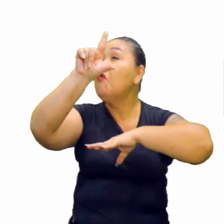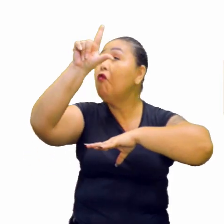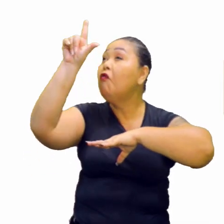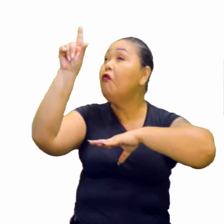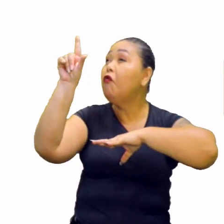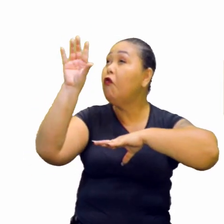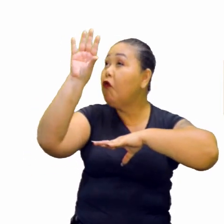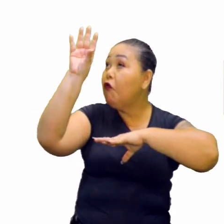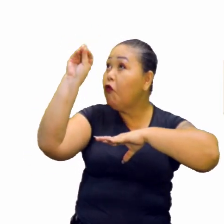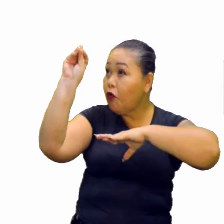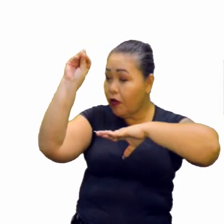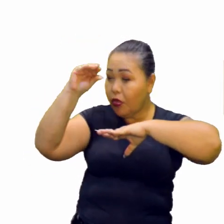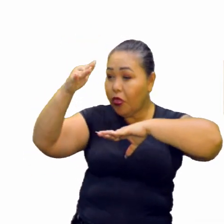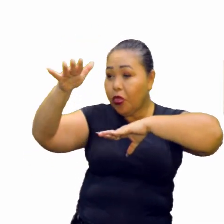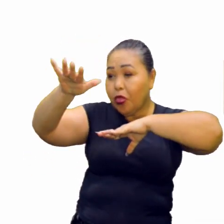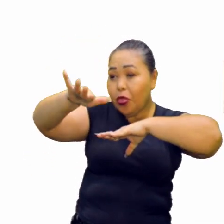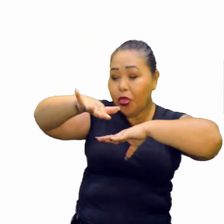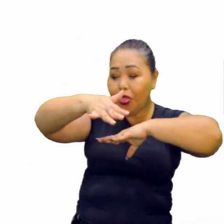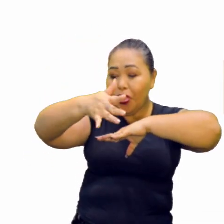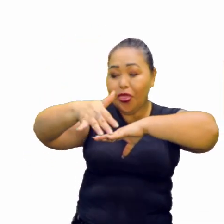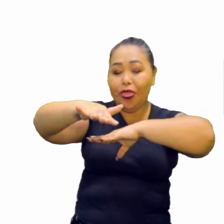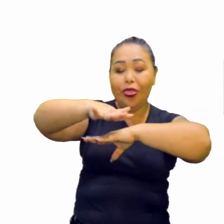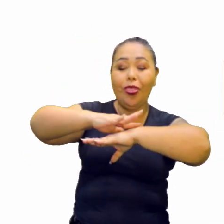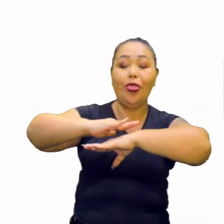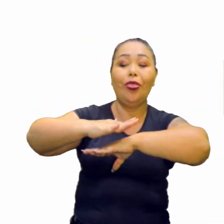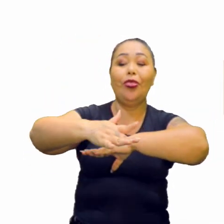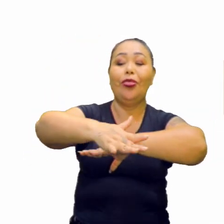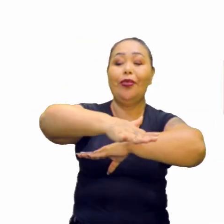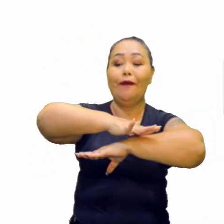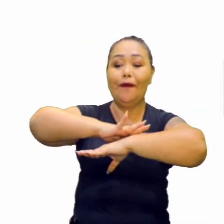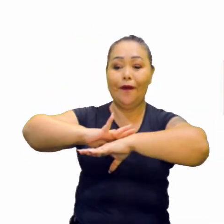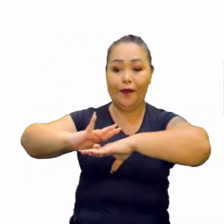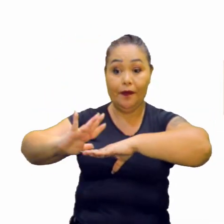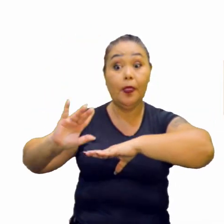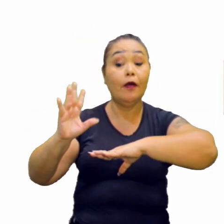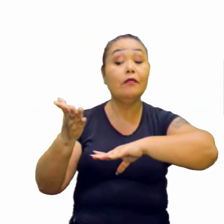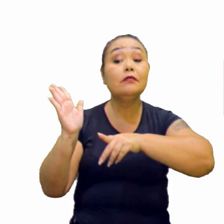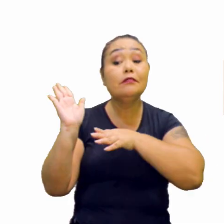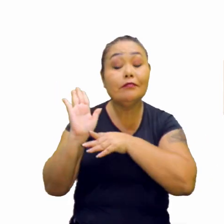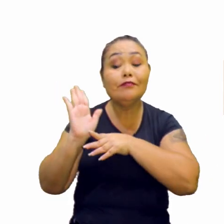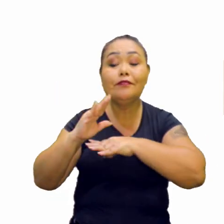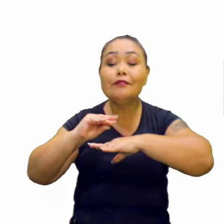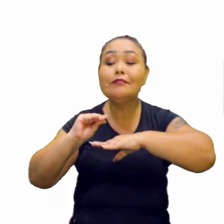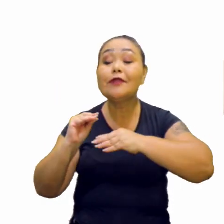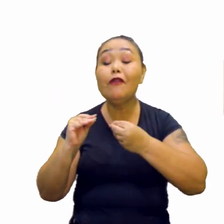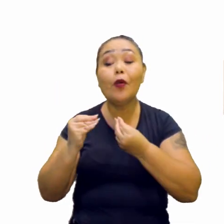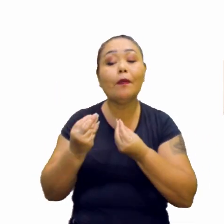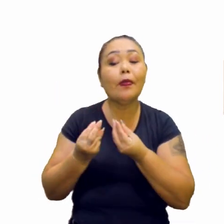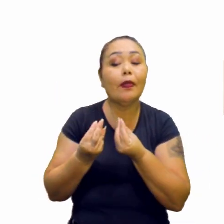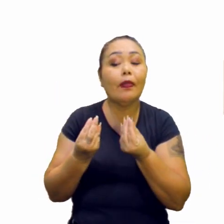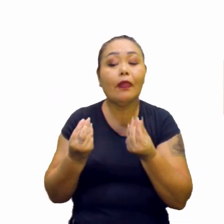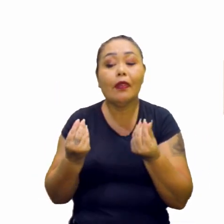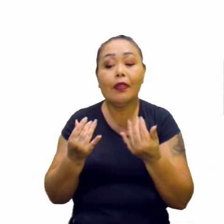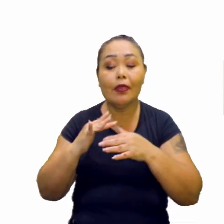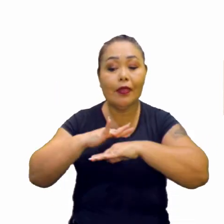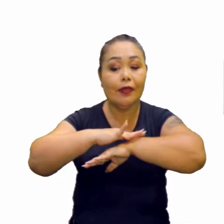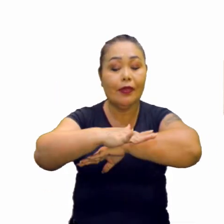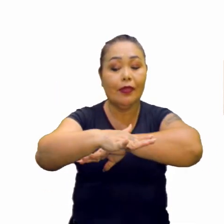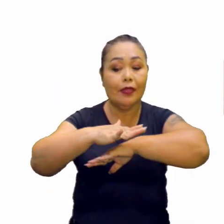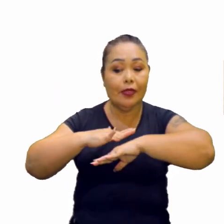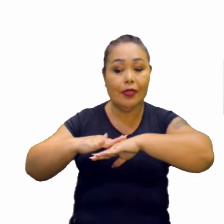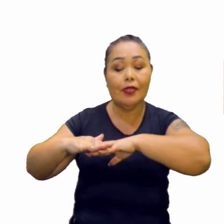E manter o solo coberto favorece o quê? A umidade, a manutenção desse solo aerado,